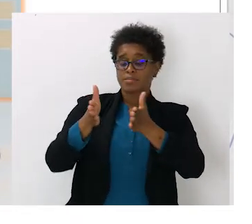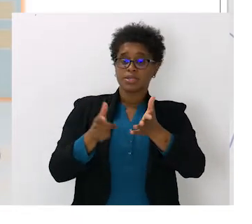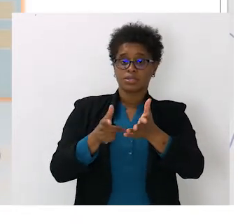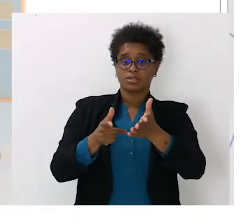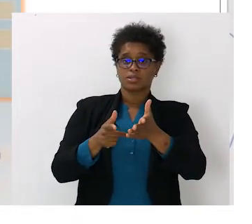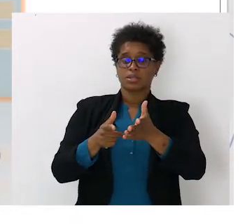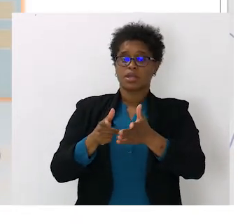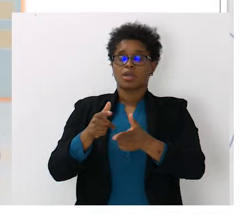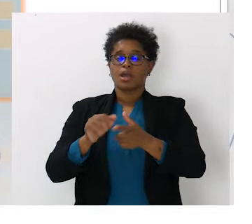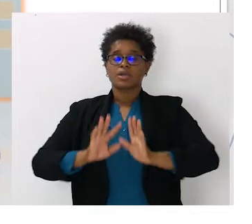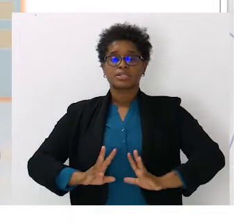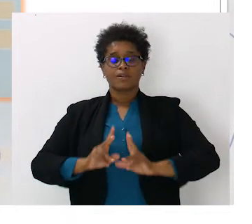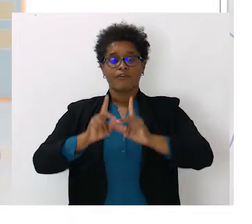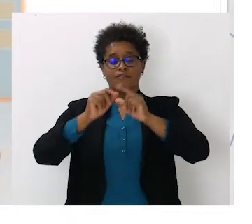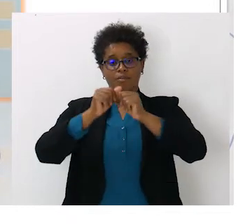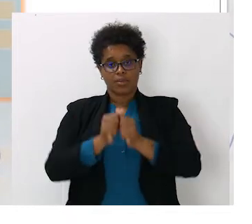paralelamente ao